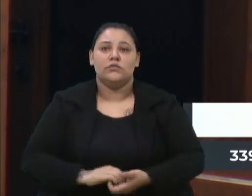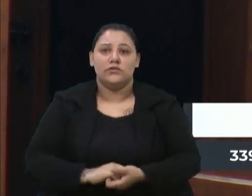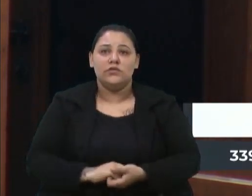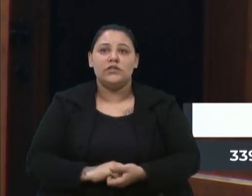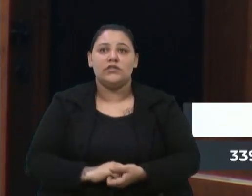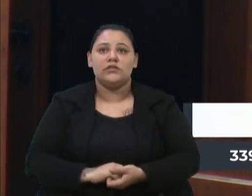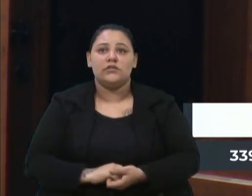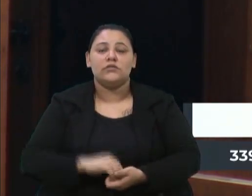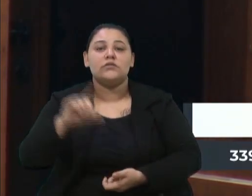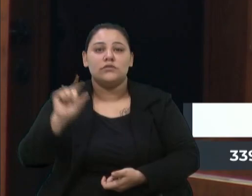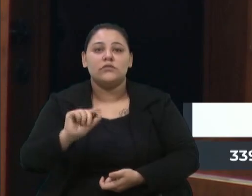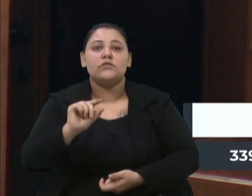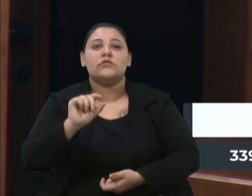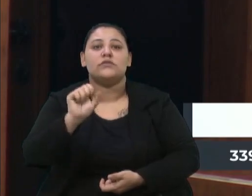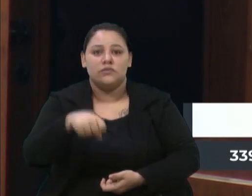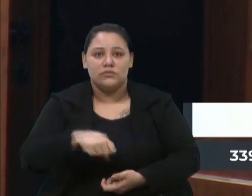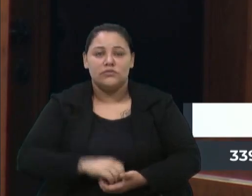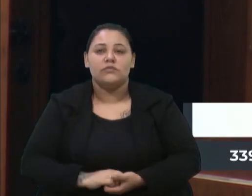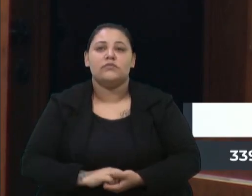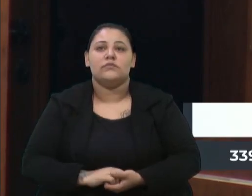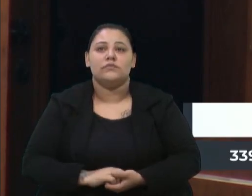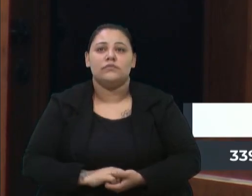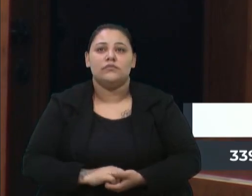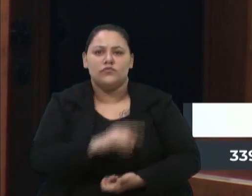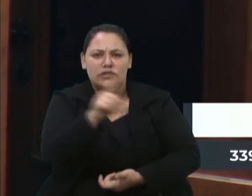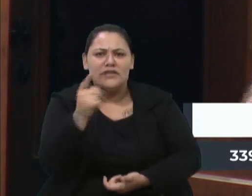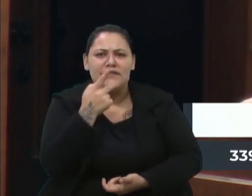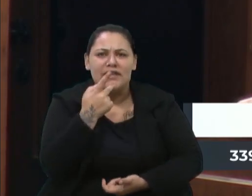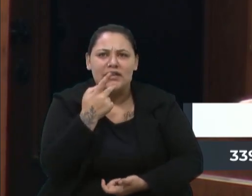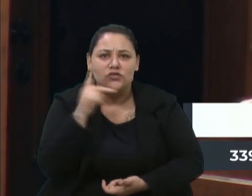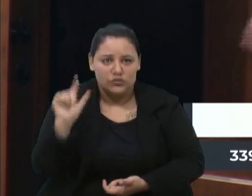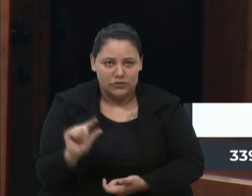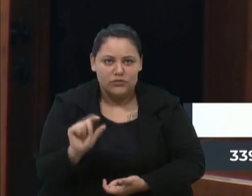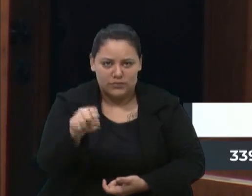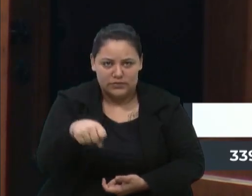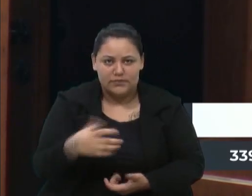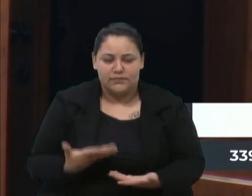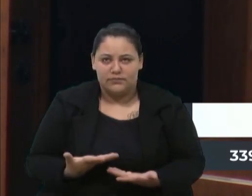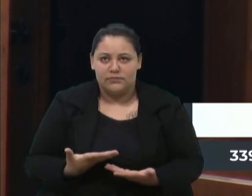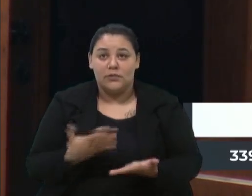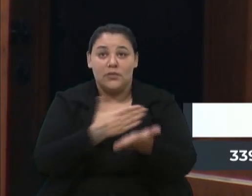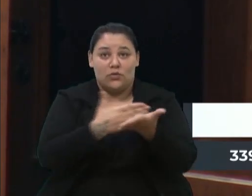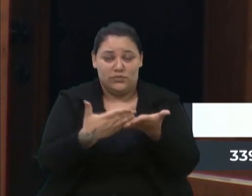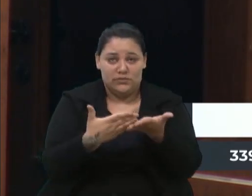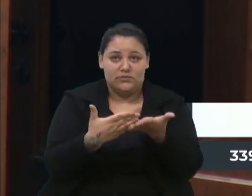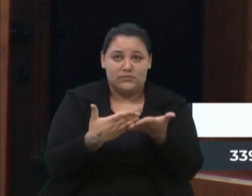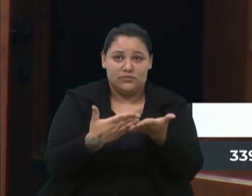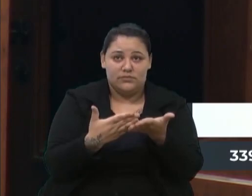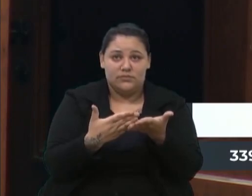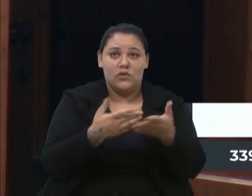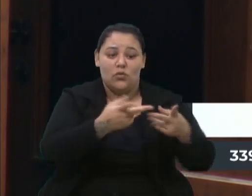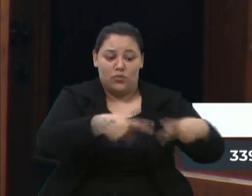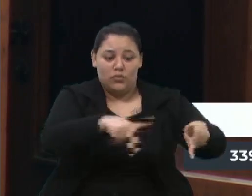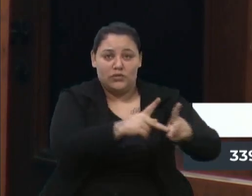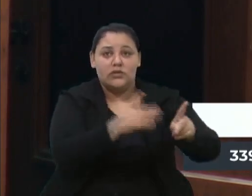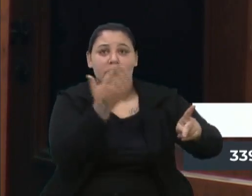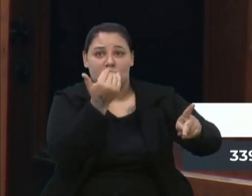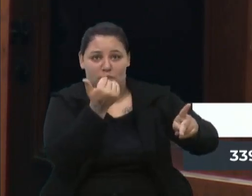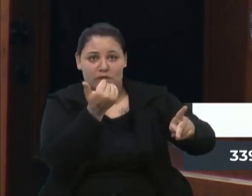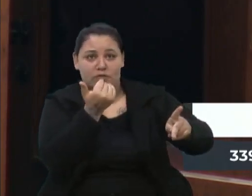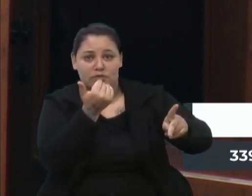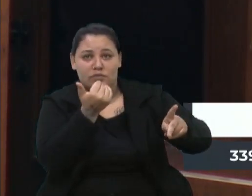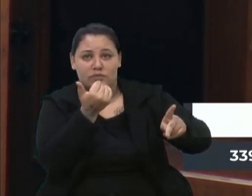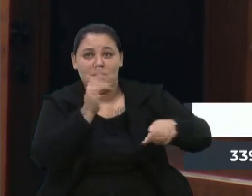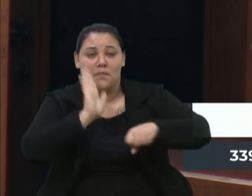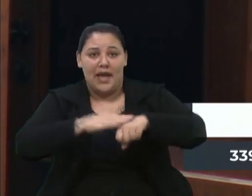diminuiu ou não diminuiu então para começar o povo tá comendo mais